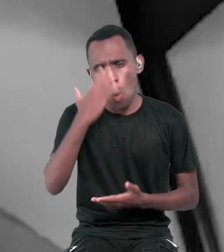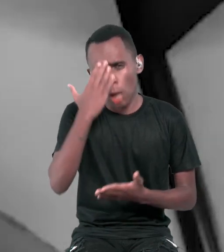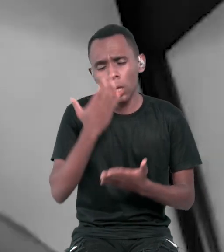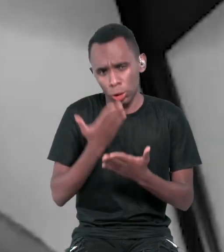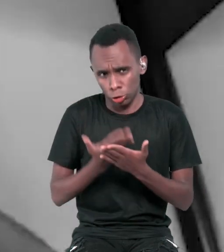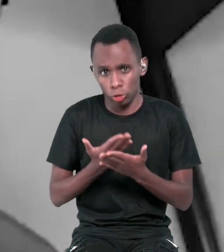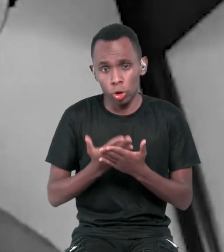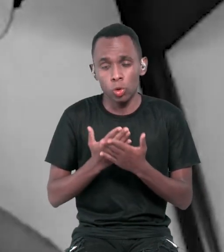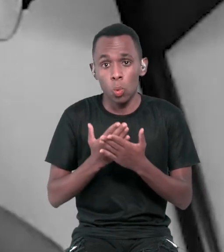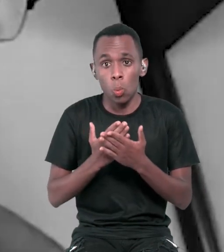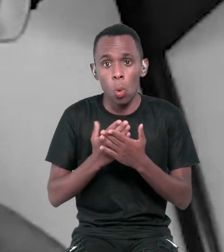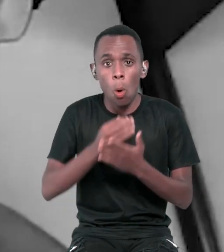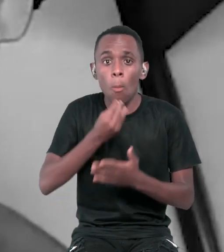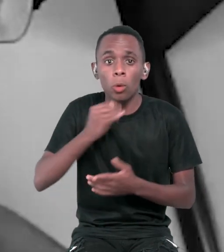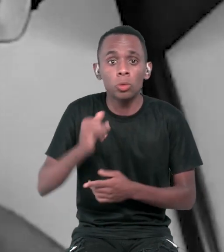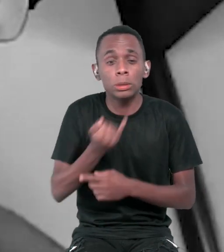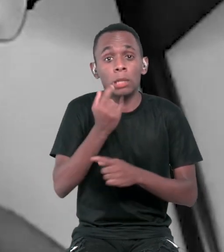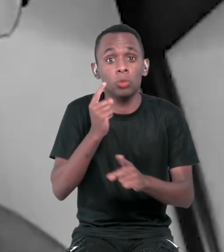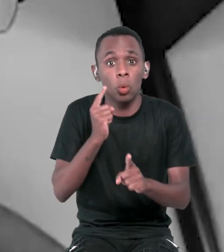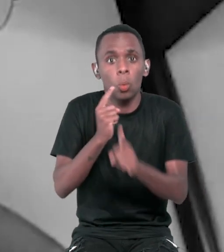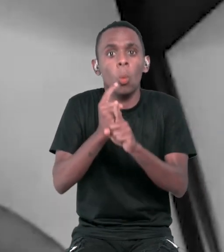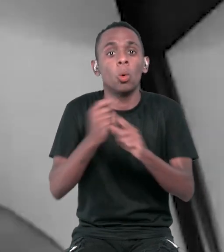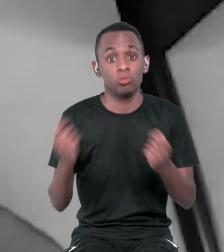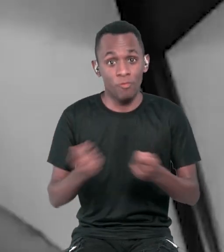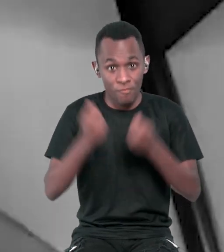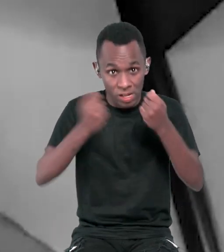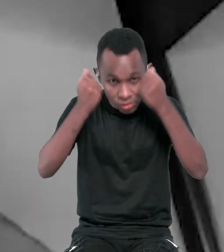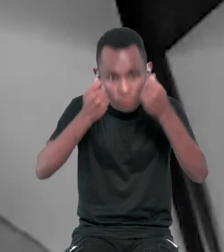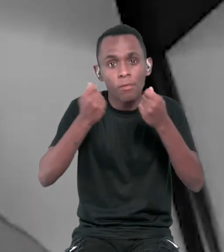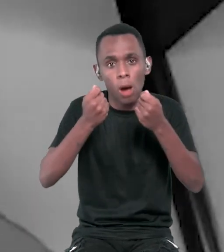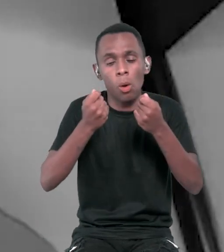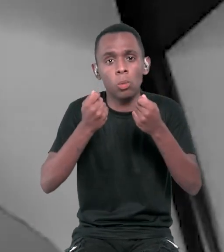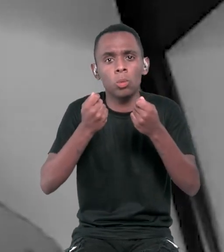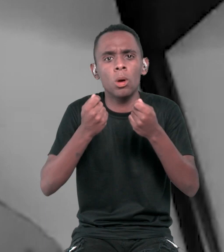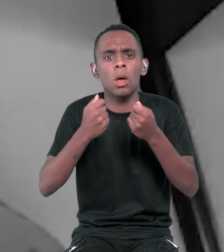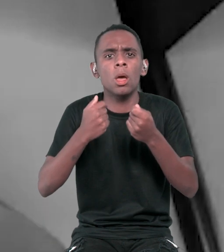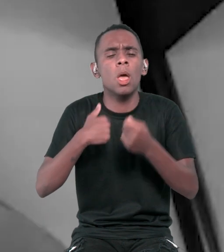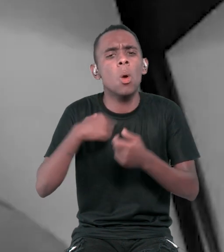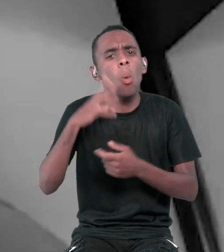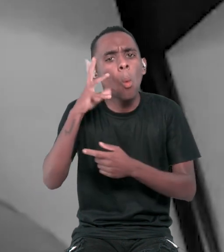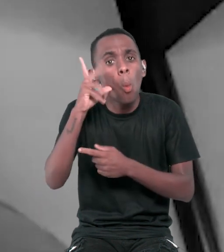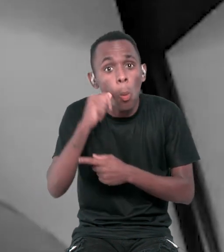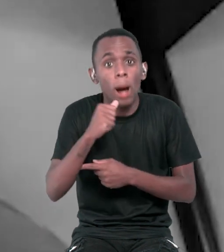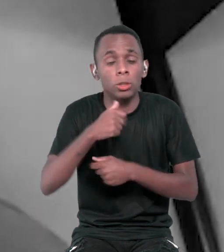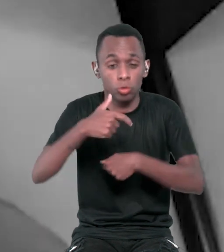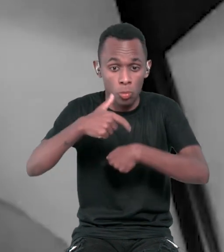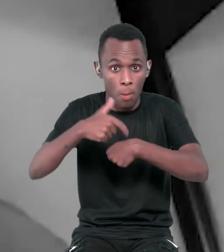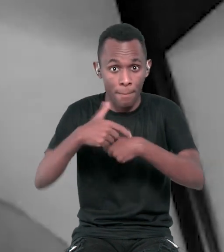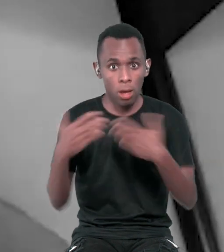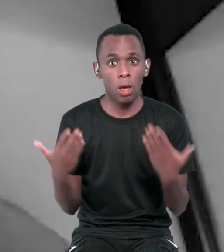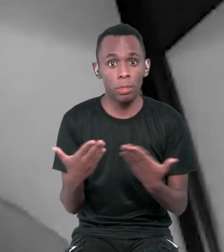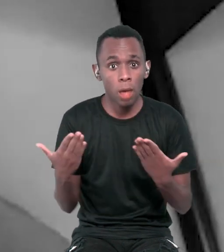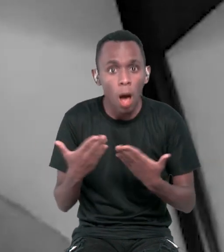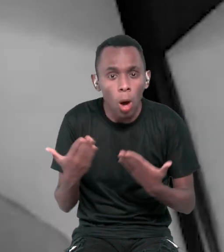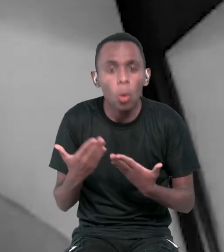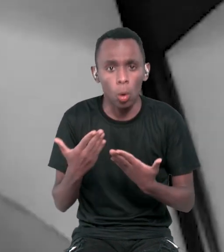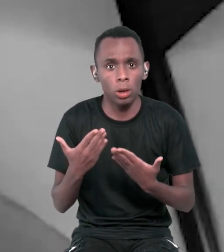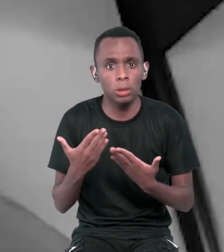Yo acho que en un encuentro como este, en un festival como este, acho que deberíamos en este